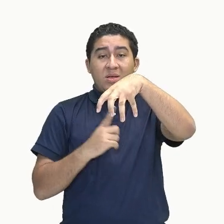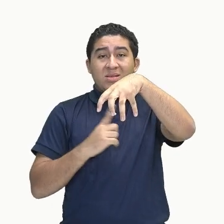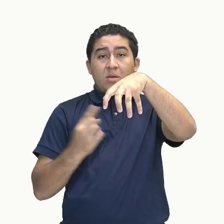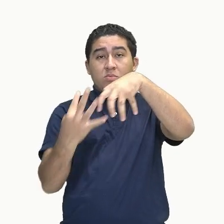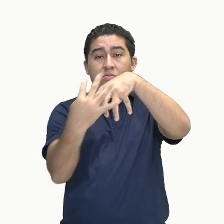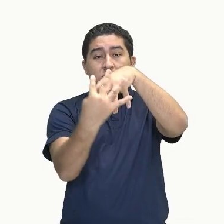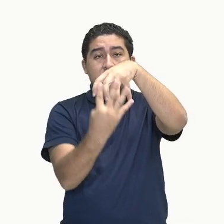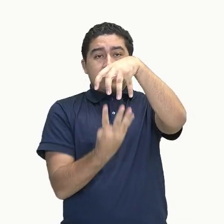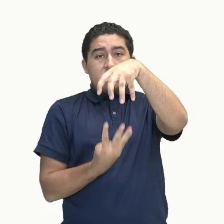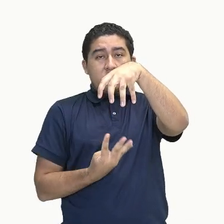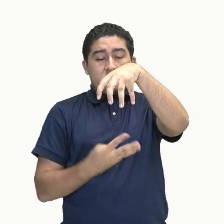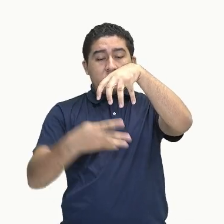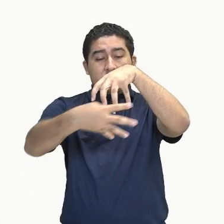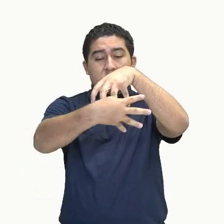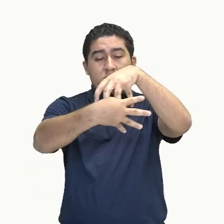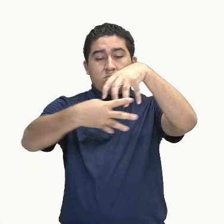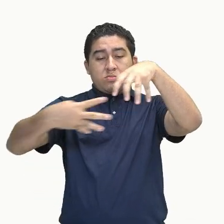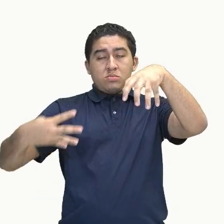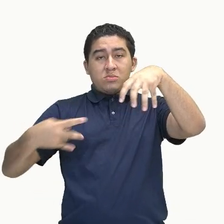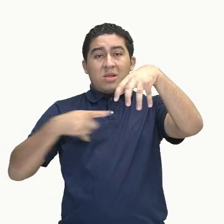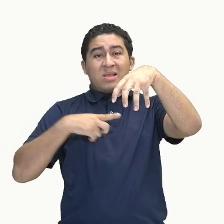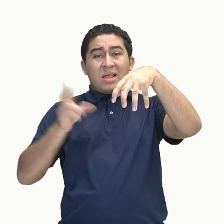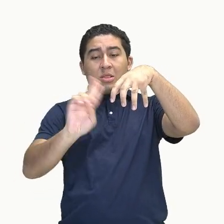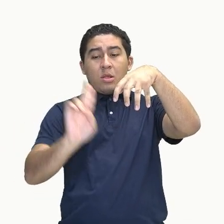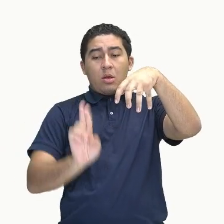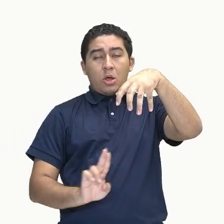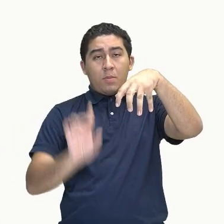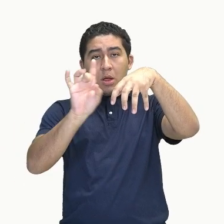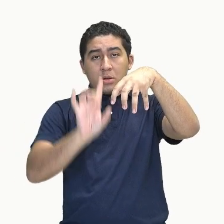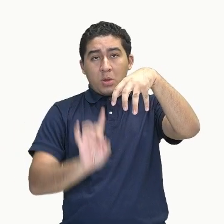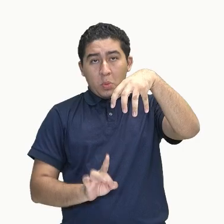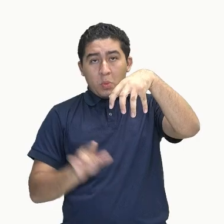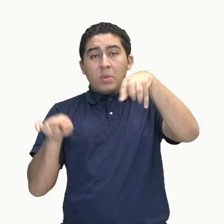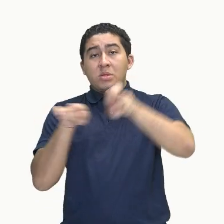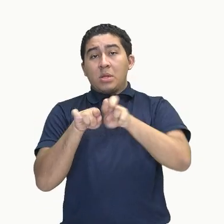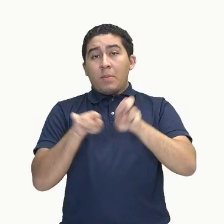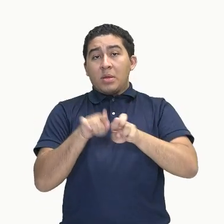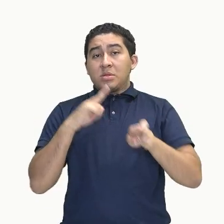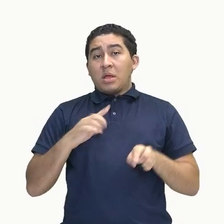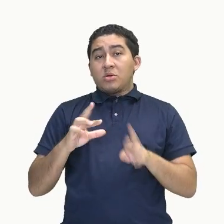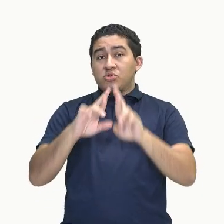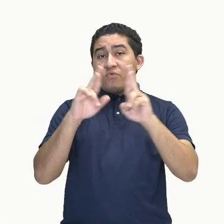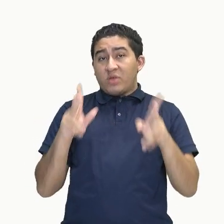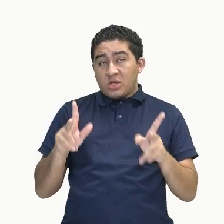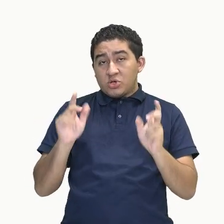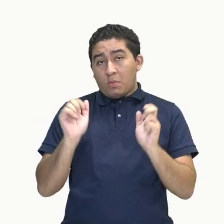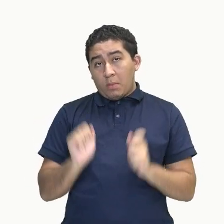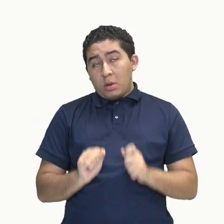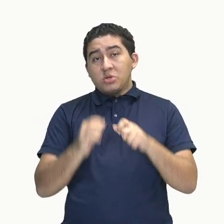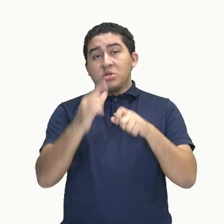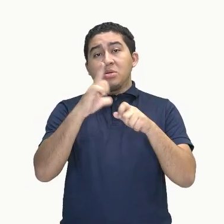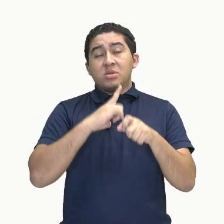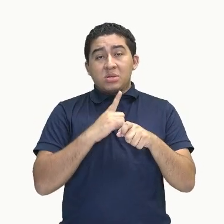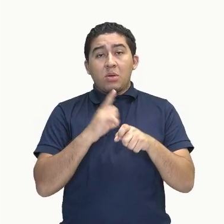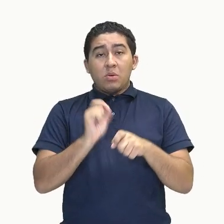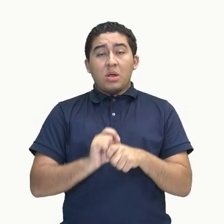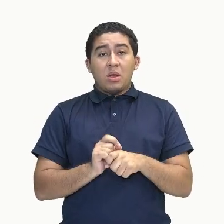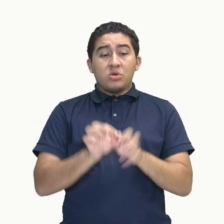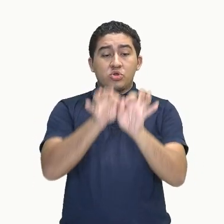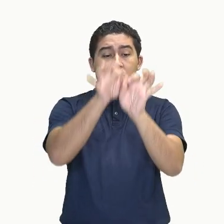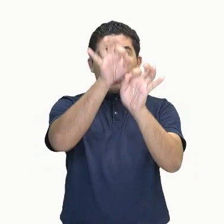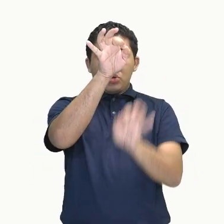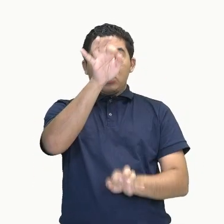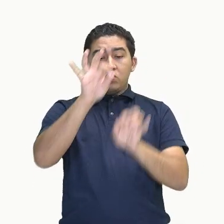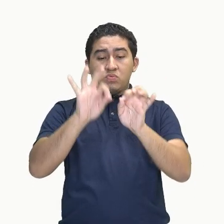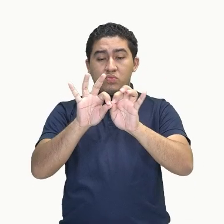uma delas vão ser inseridas, né, de uma forma diferenciada, seja na vertical ou na horizontal. E